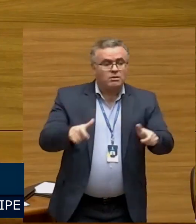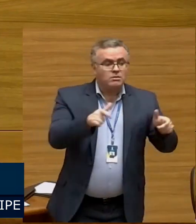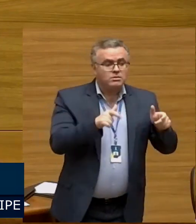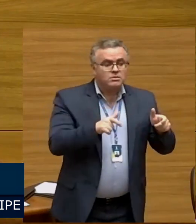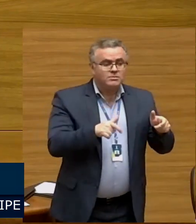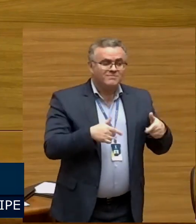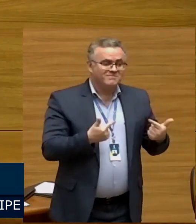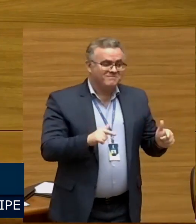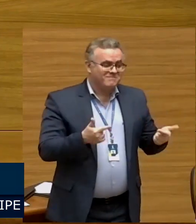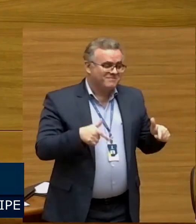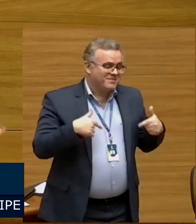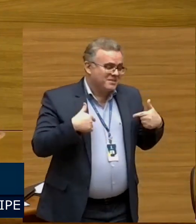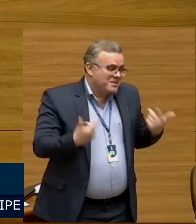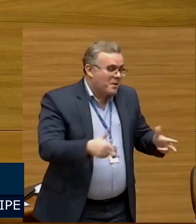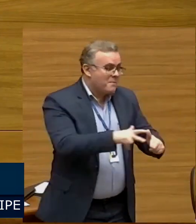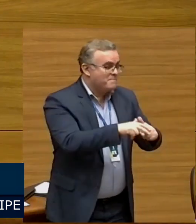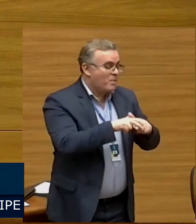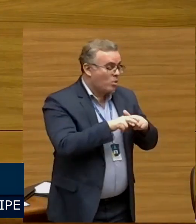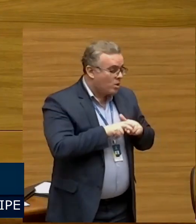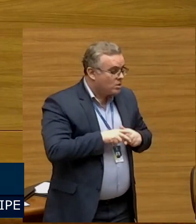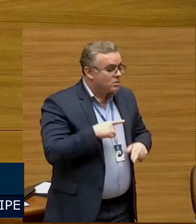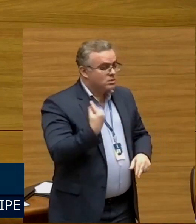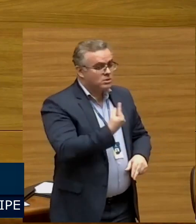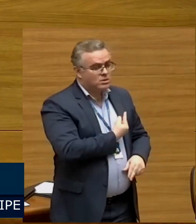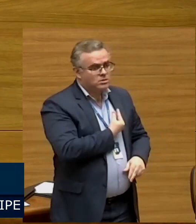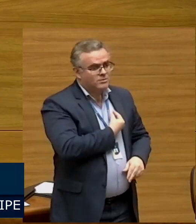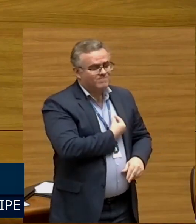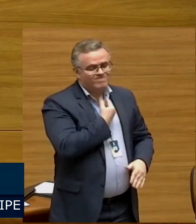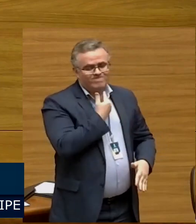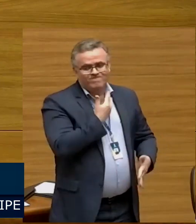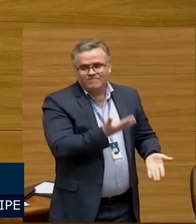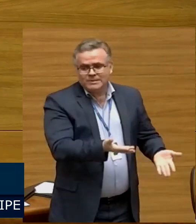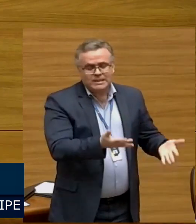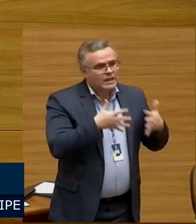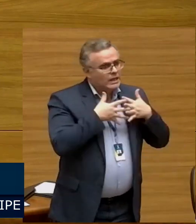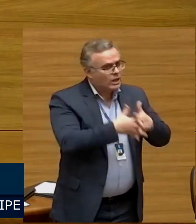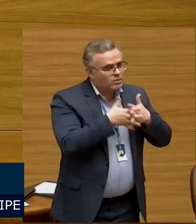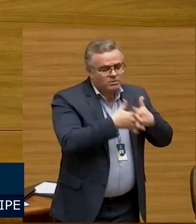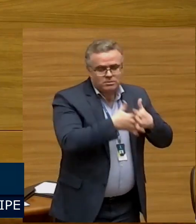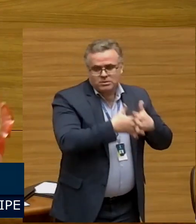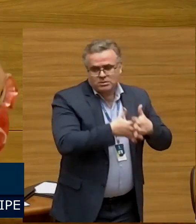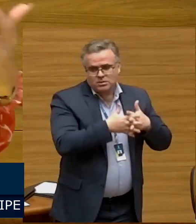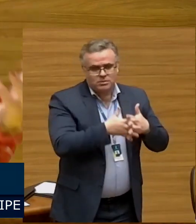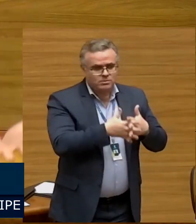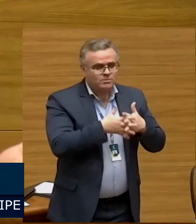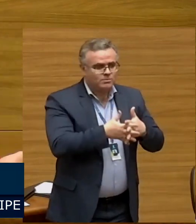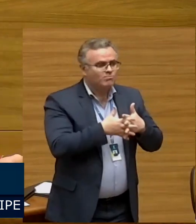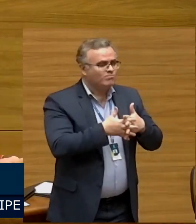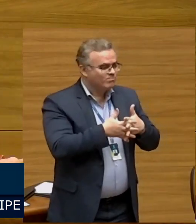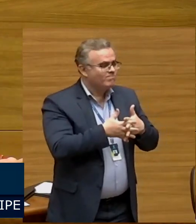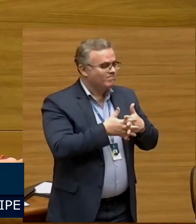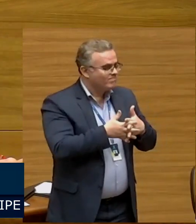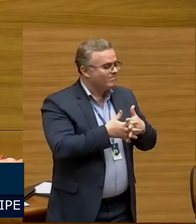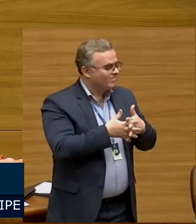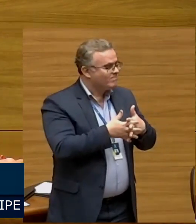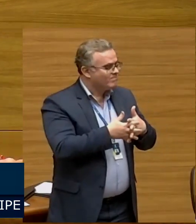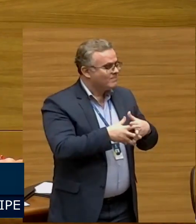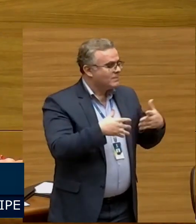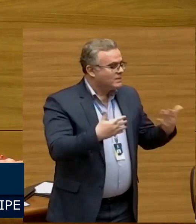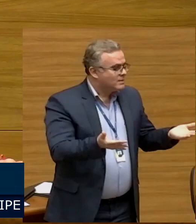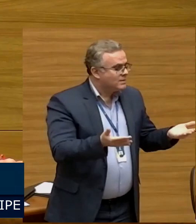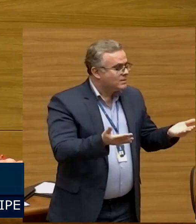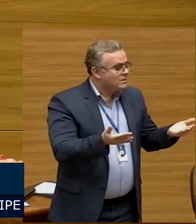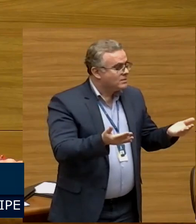gente está vivendo descaso com a educação pública, né, em relação às outras disciplinas